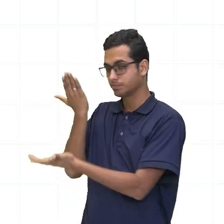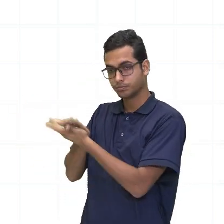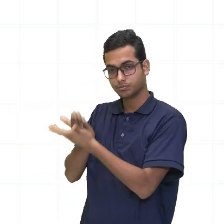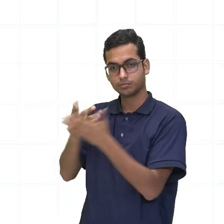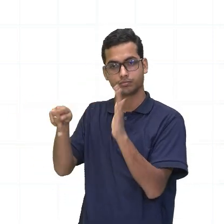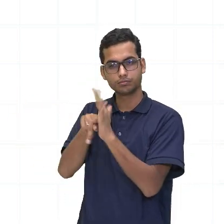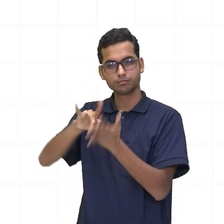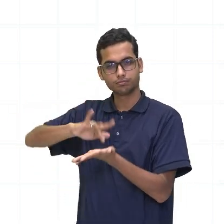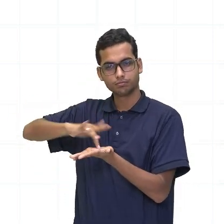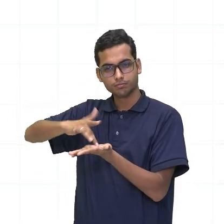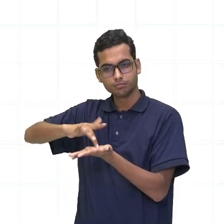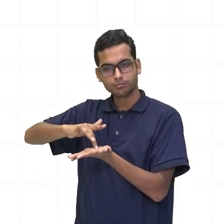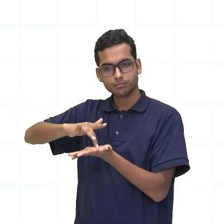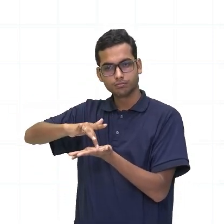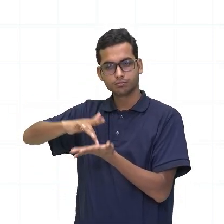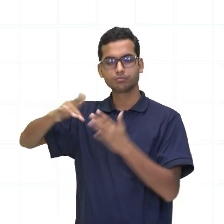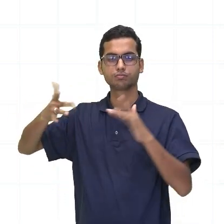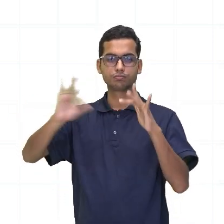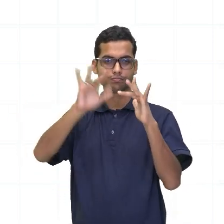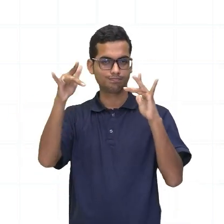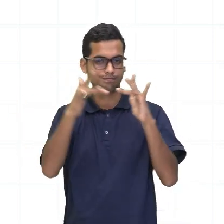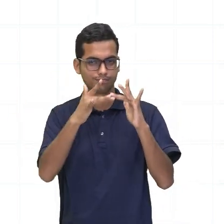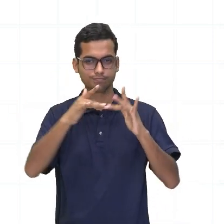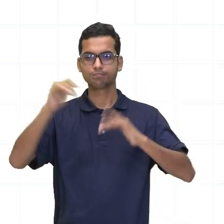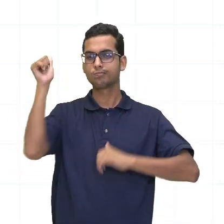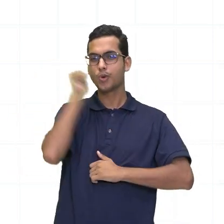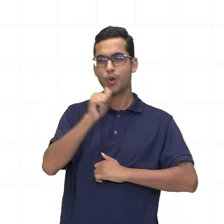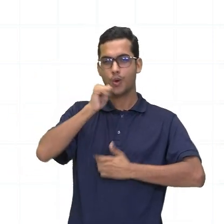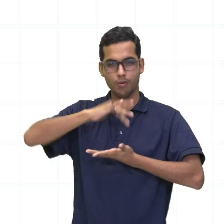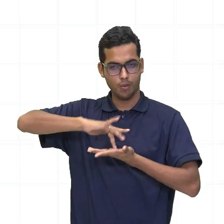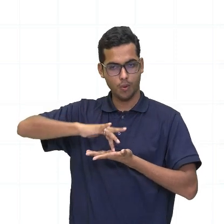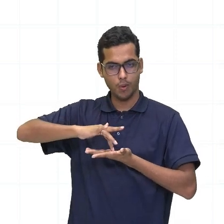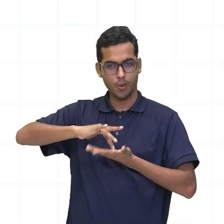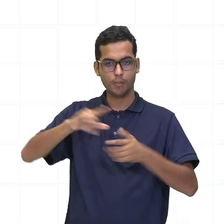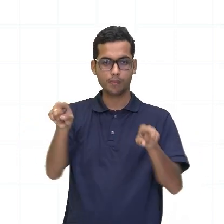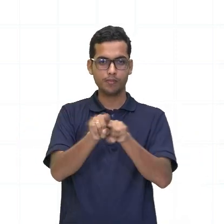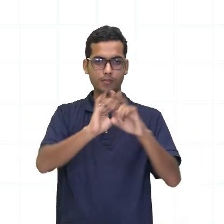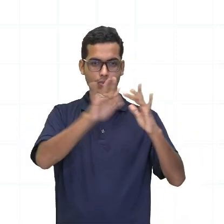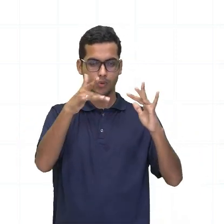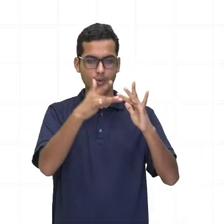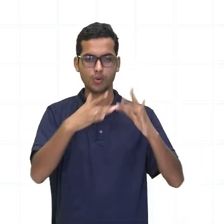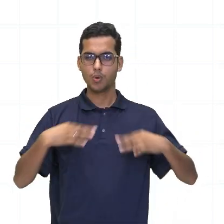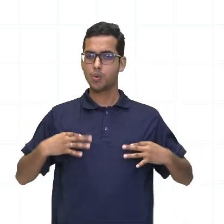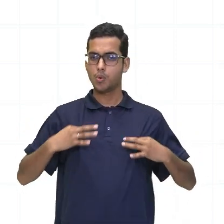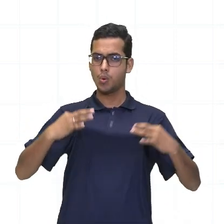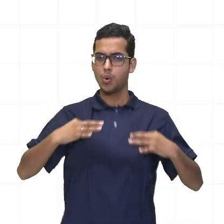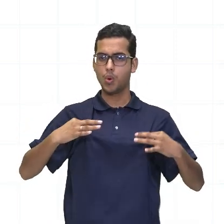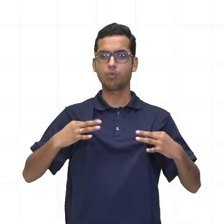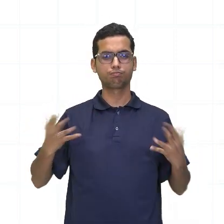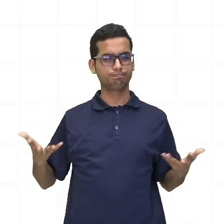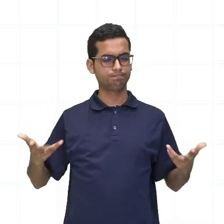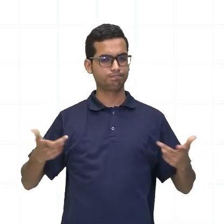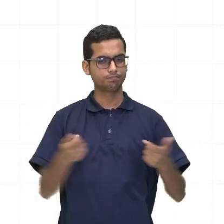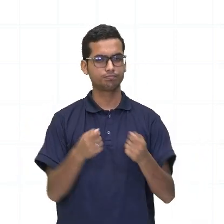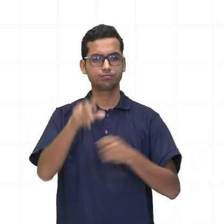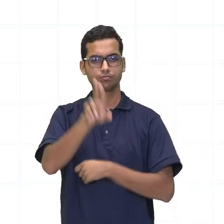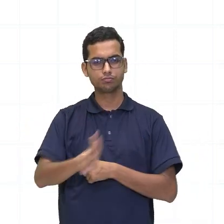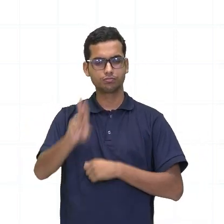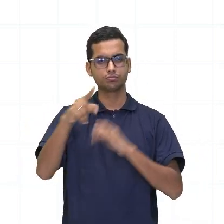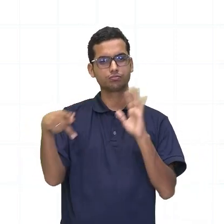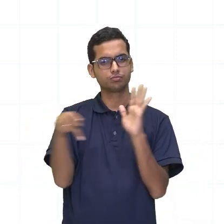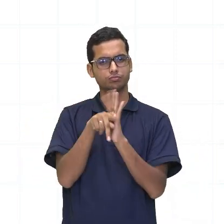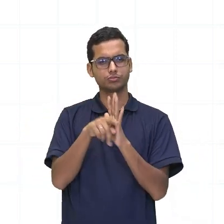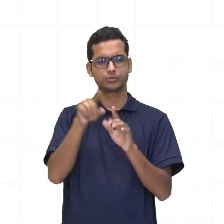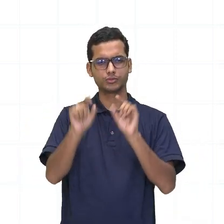balé clássico. Aí você vê uma bailarina clássica com o seu figurino, né? Sempre usando tchutchu, né?